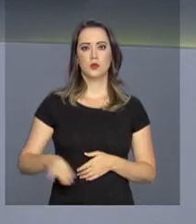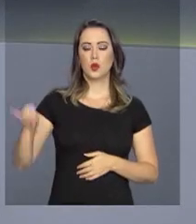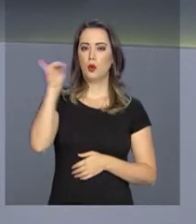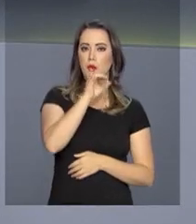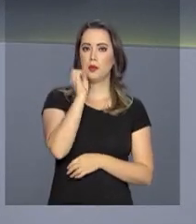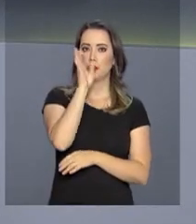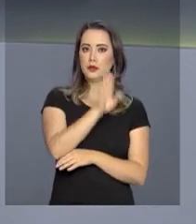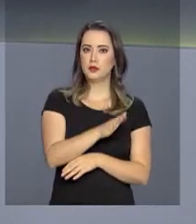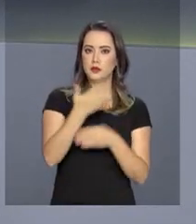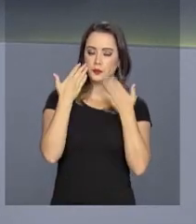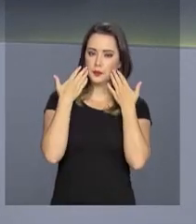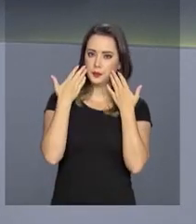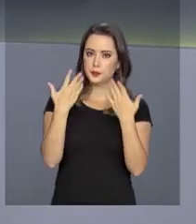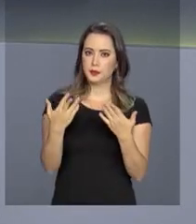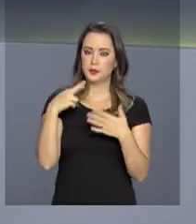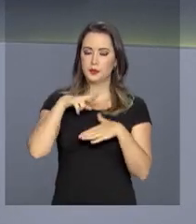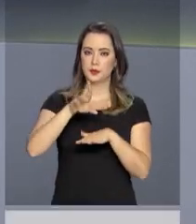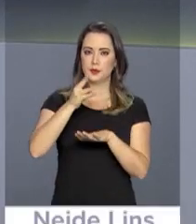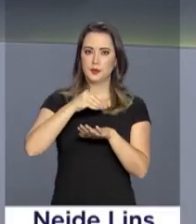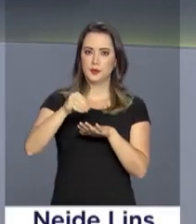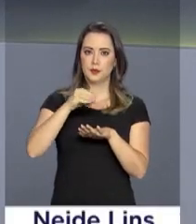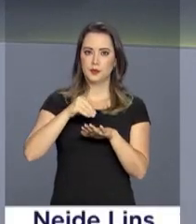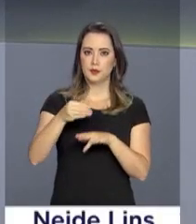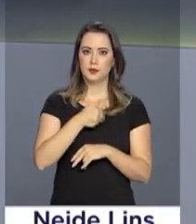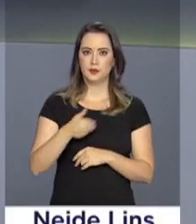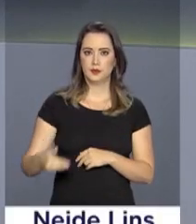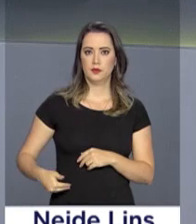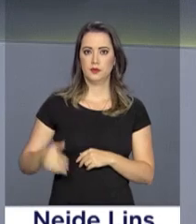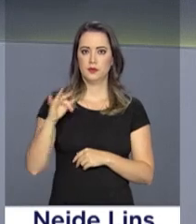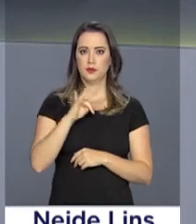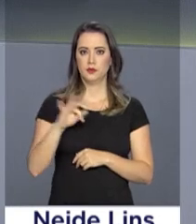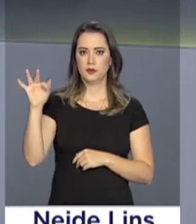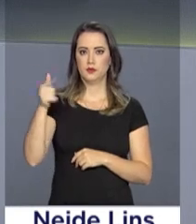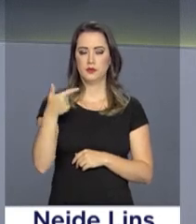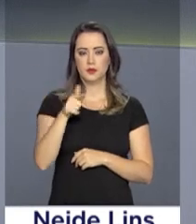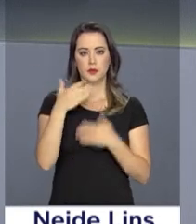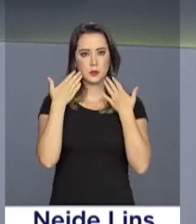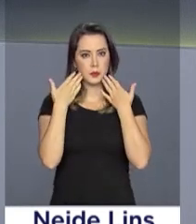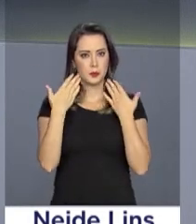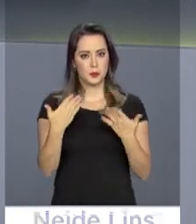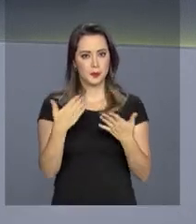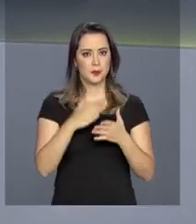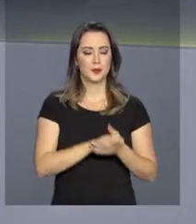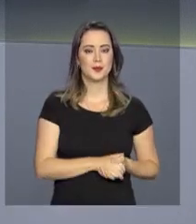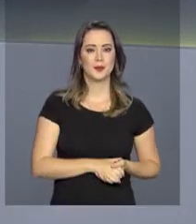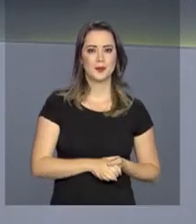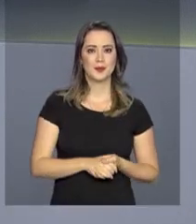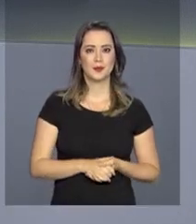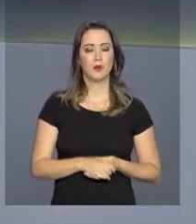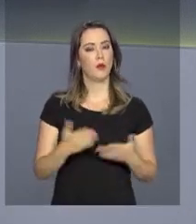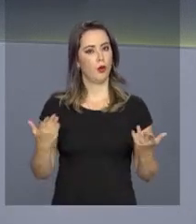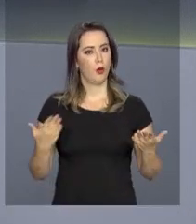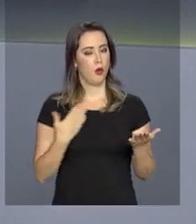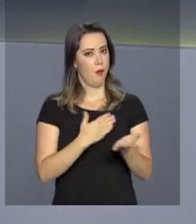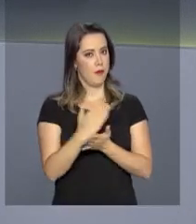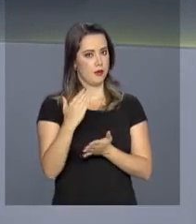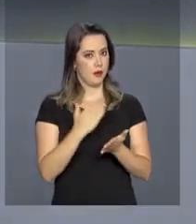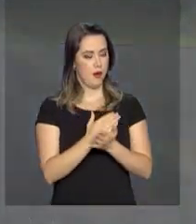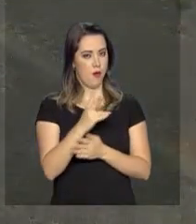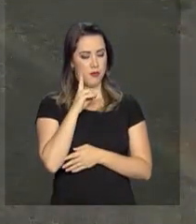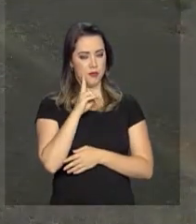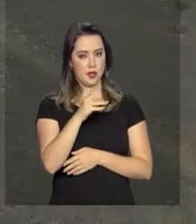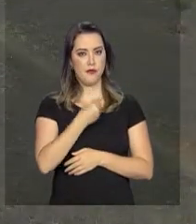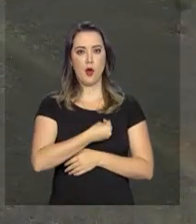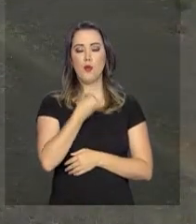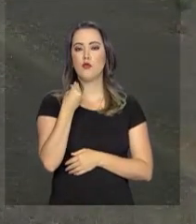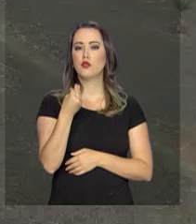Olá, boa tarde. Estamos no ar com as notícias do governo federal em mais uma edição do Repórter NBR. A gente começa com imagens